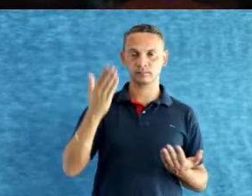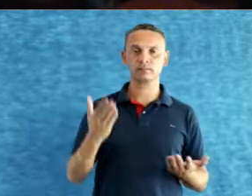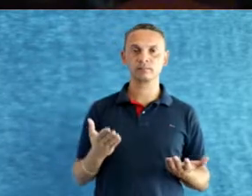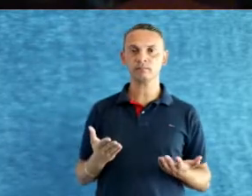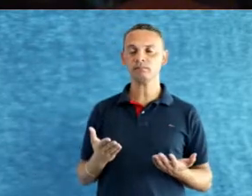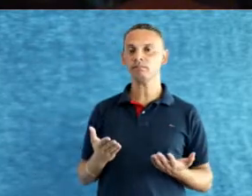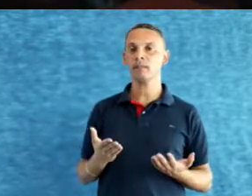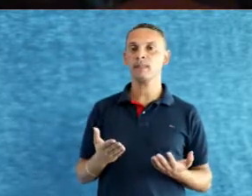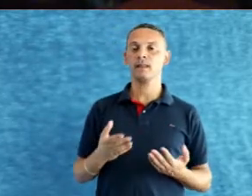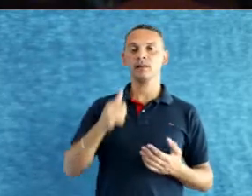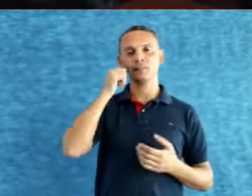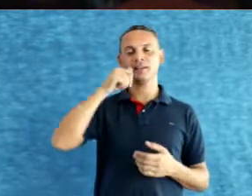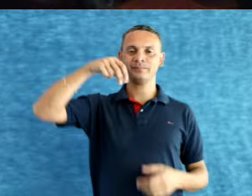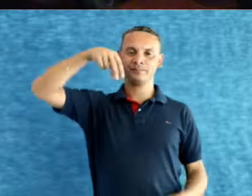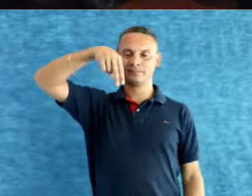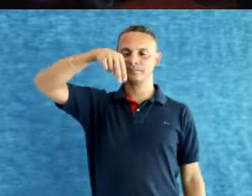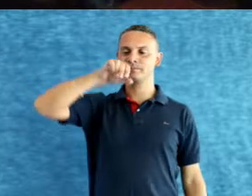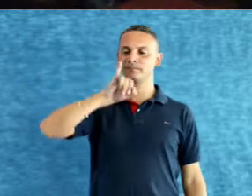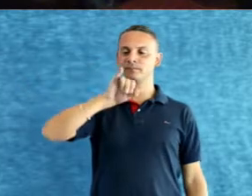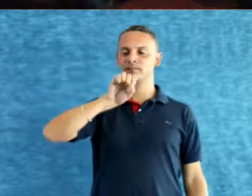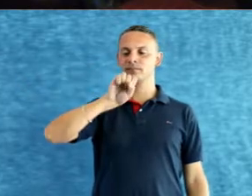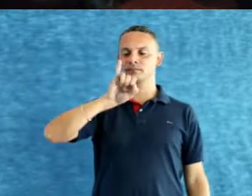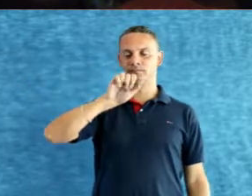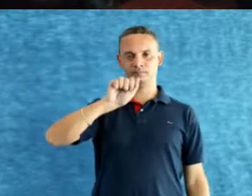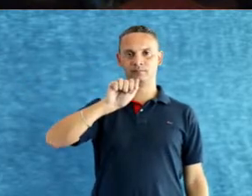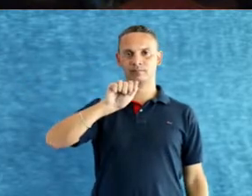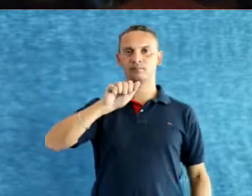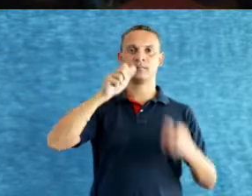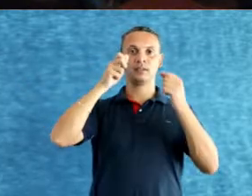está denunciando não um índio pré-cabralino,